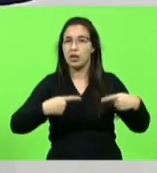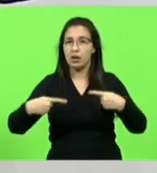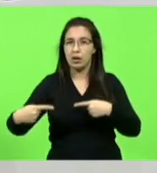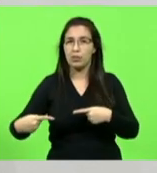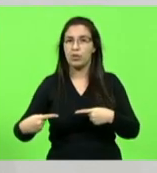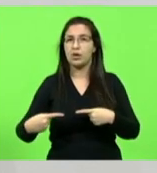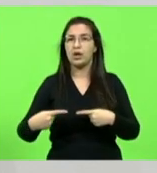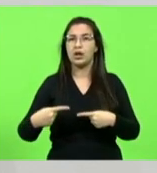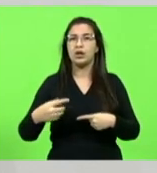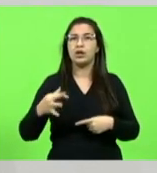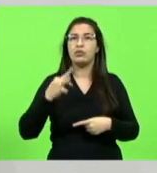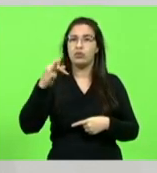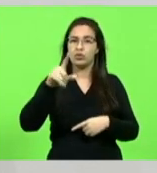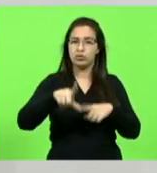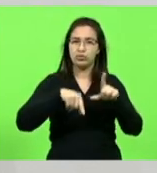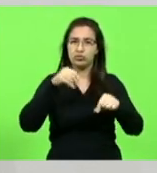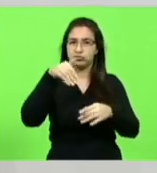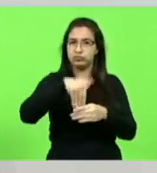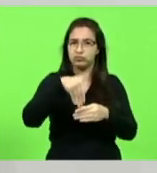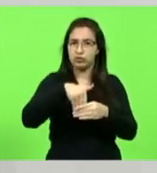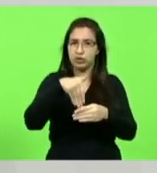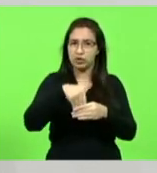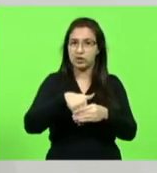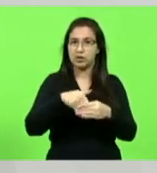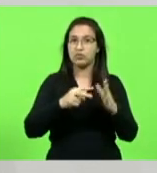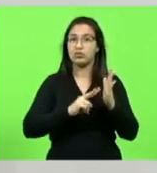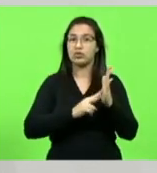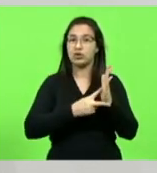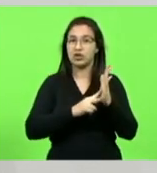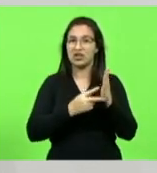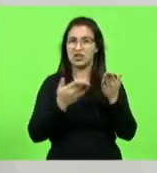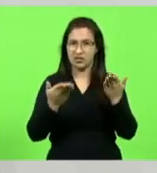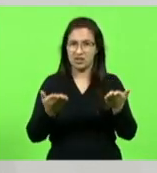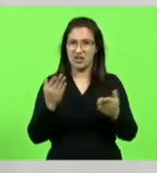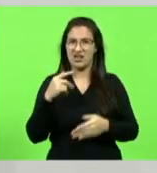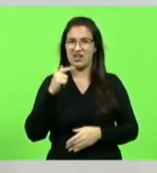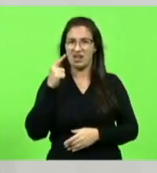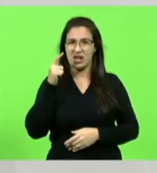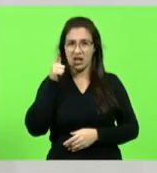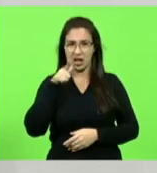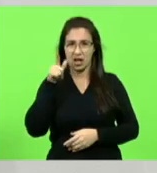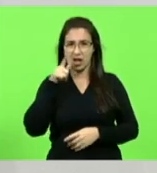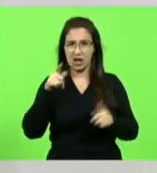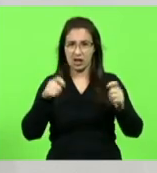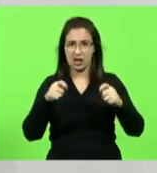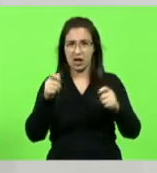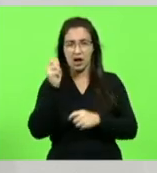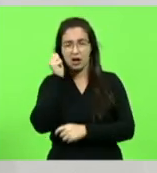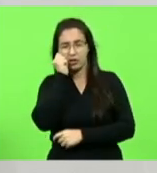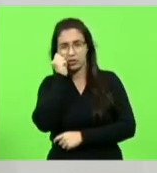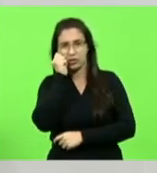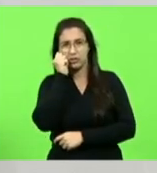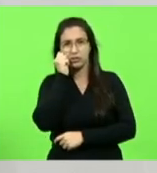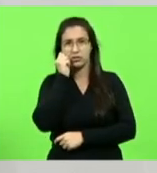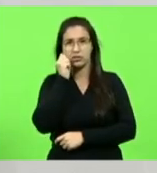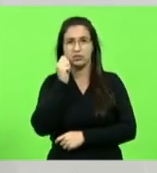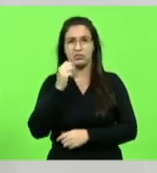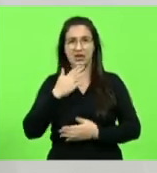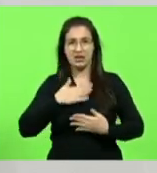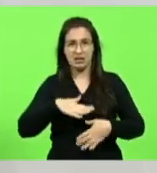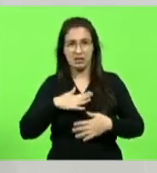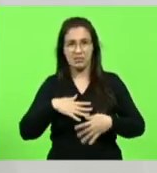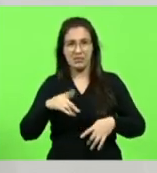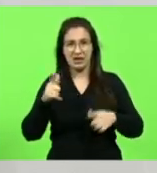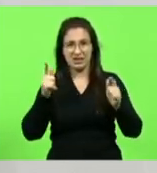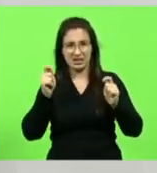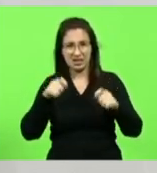sindicato, consiga dormir em paz, deixando criança humilde sem aula. E não me venham com desculpas de que é